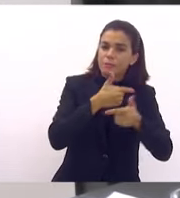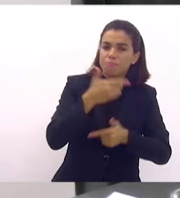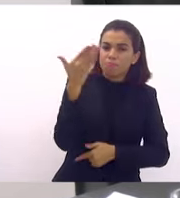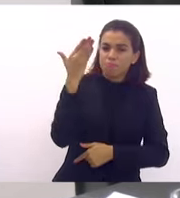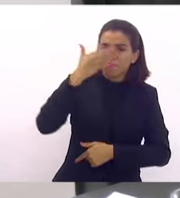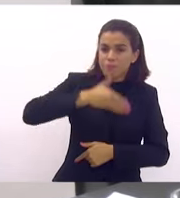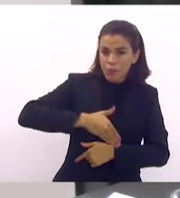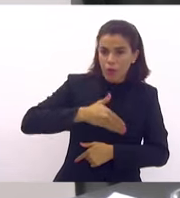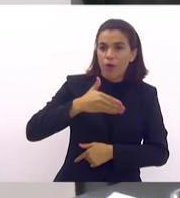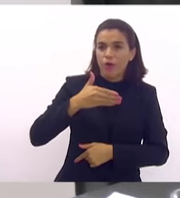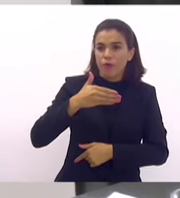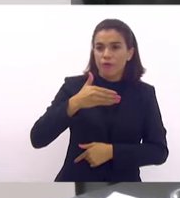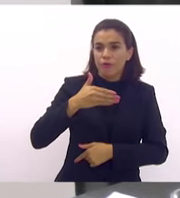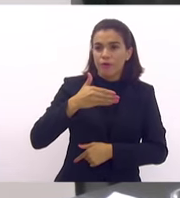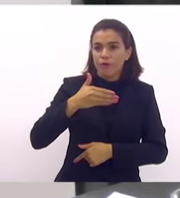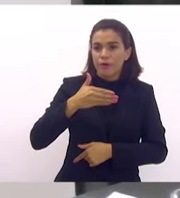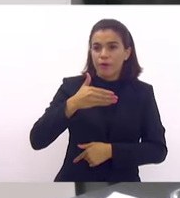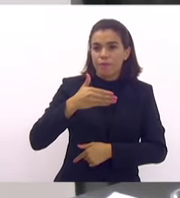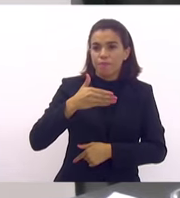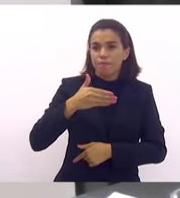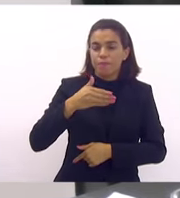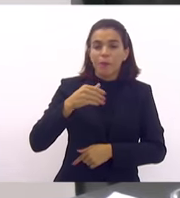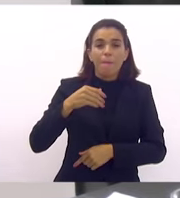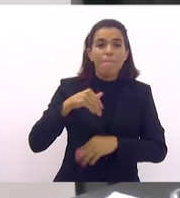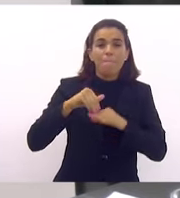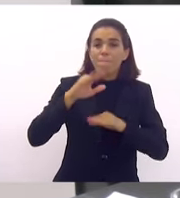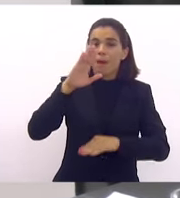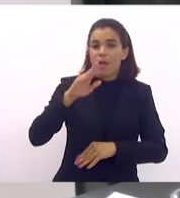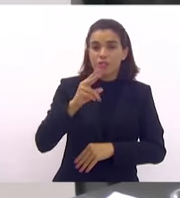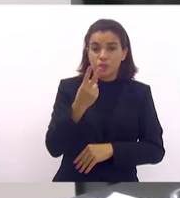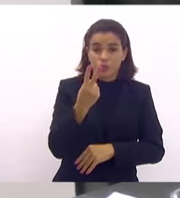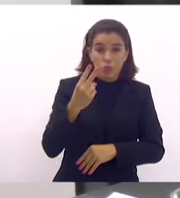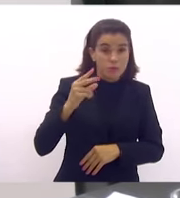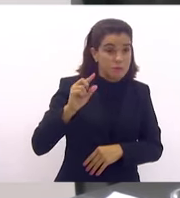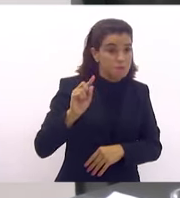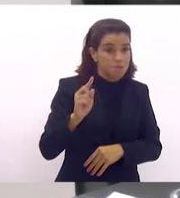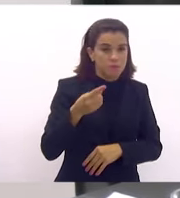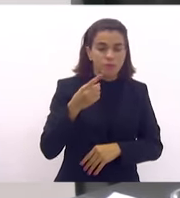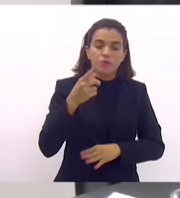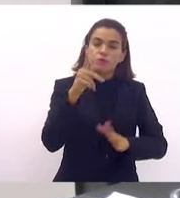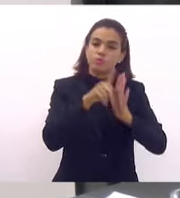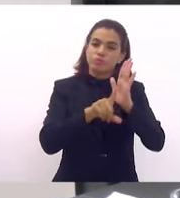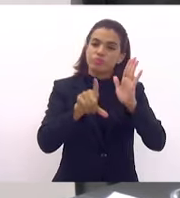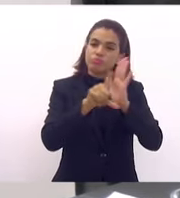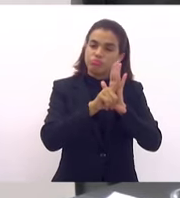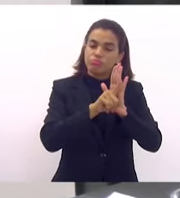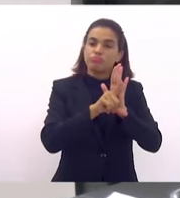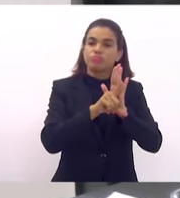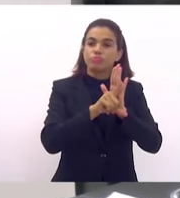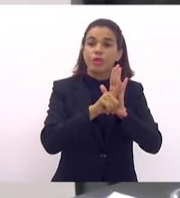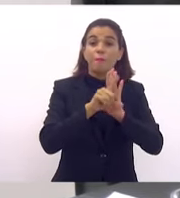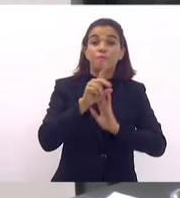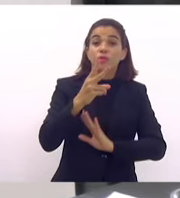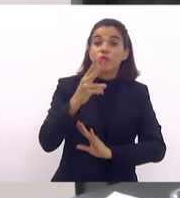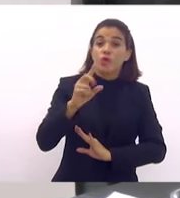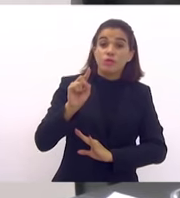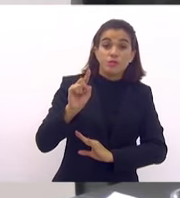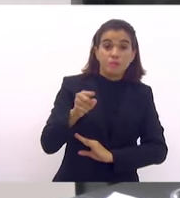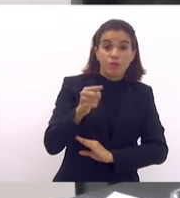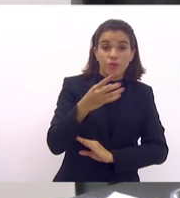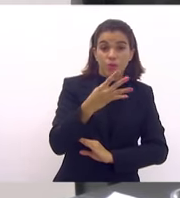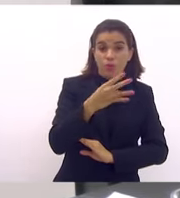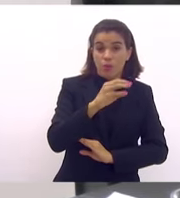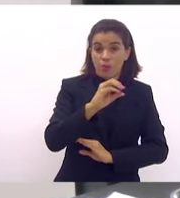dessa sessão, a marca de mais de 2 mil projetos, que foram 2.420